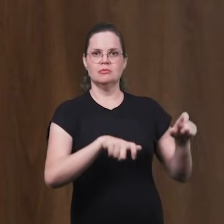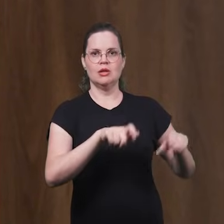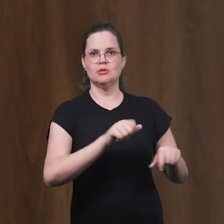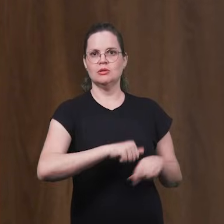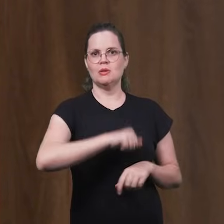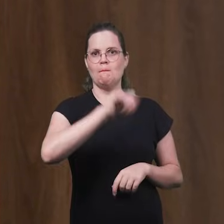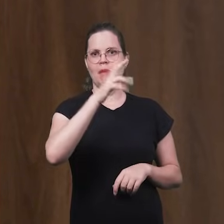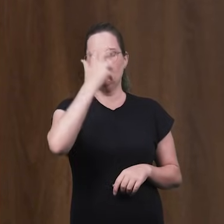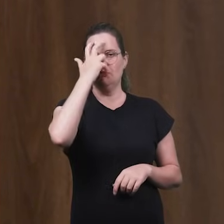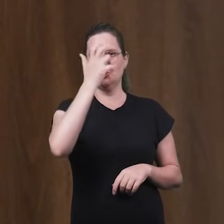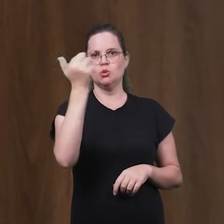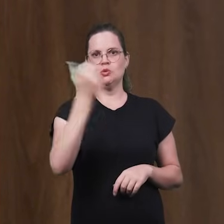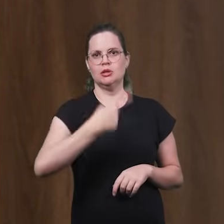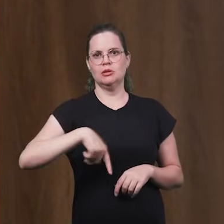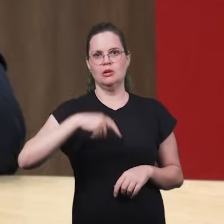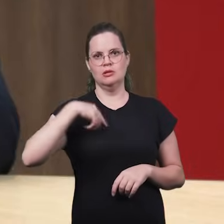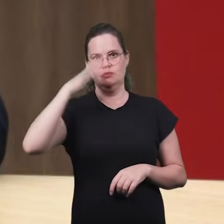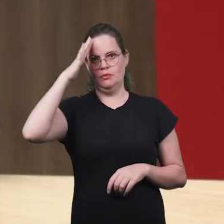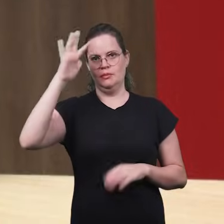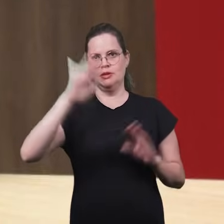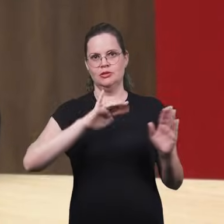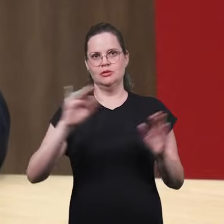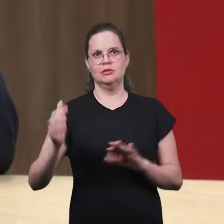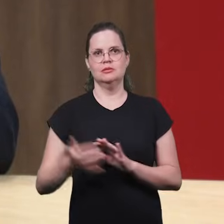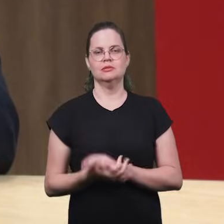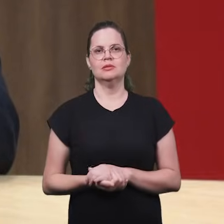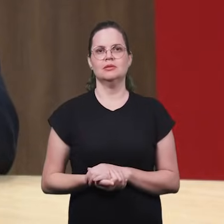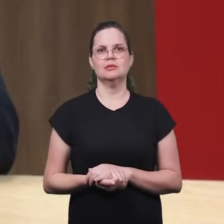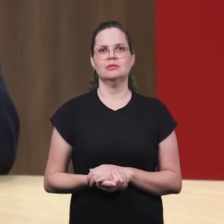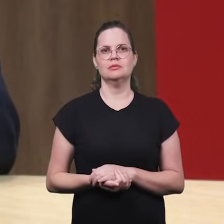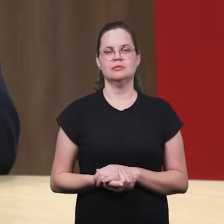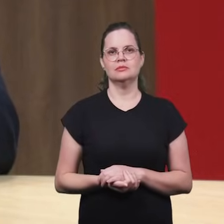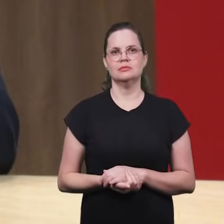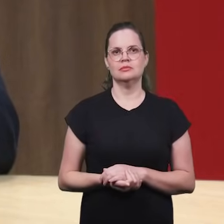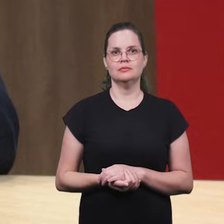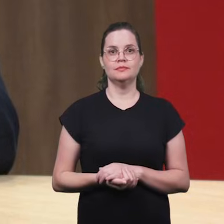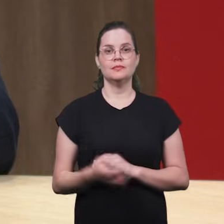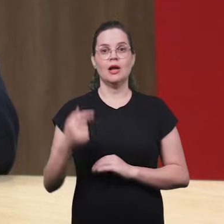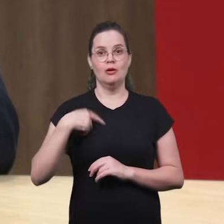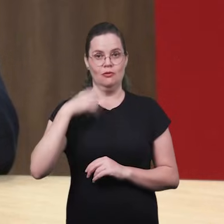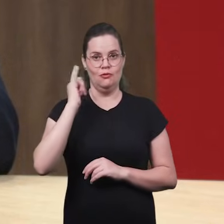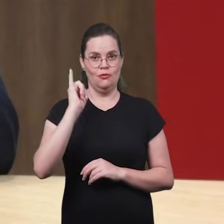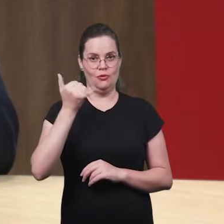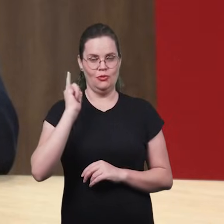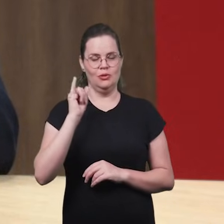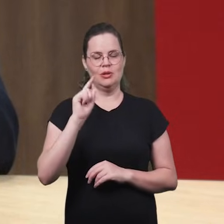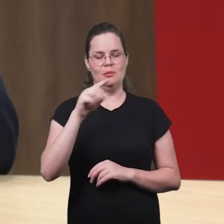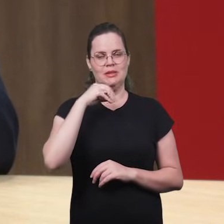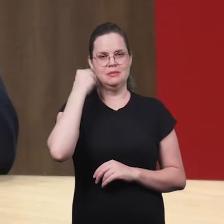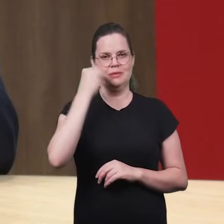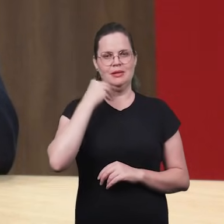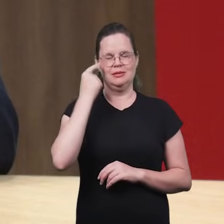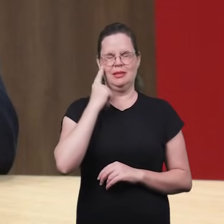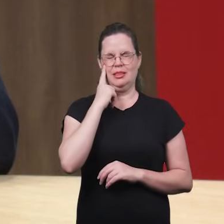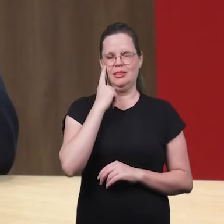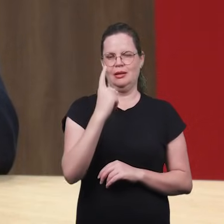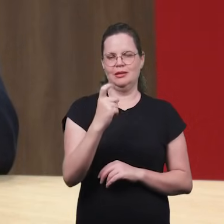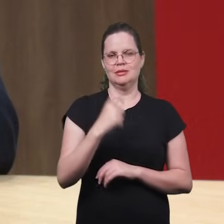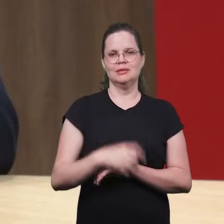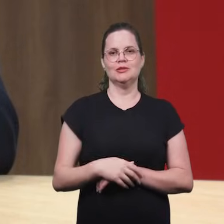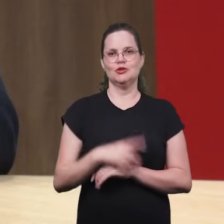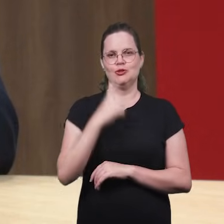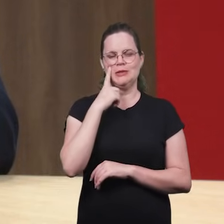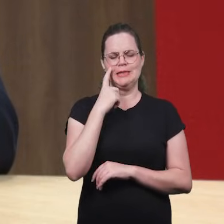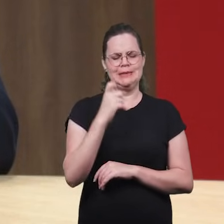mais além do que a gente consegue imaginar, né? Eu vou contar aqui uma experiência muito